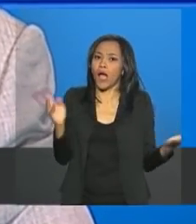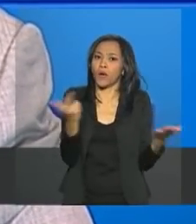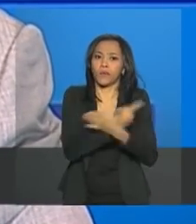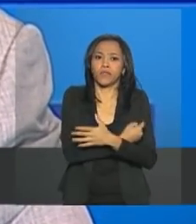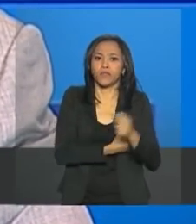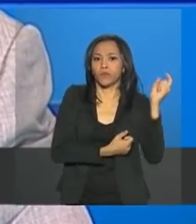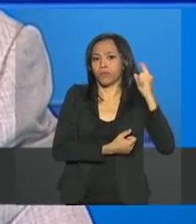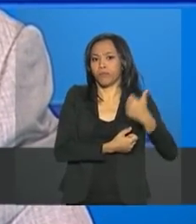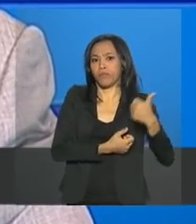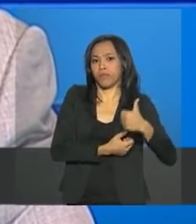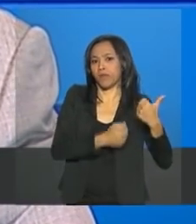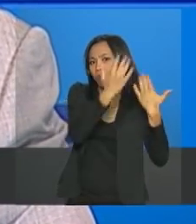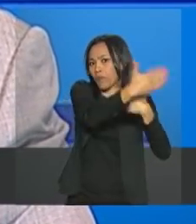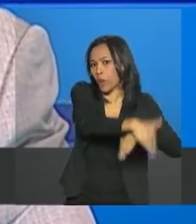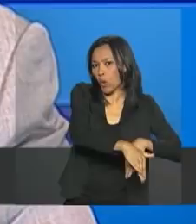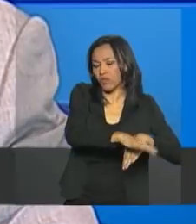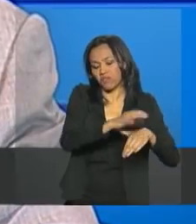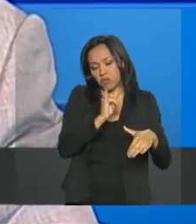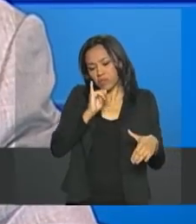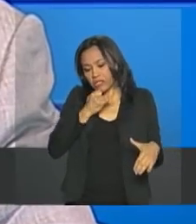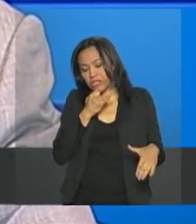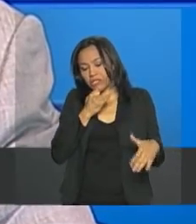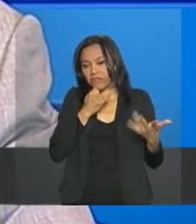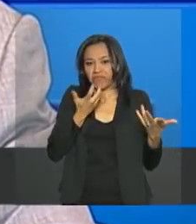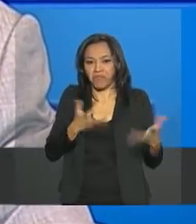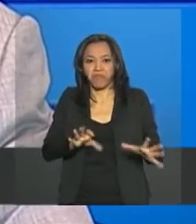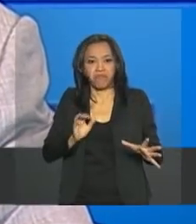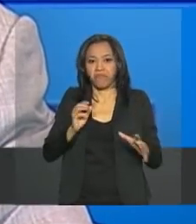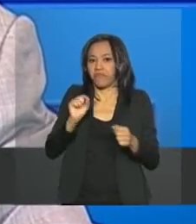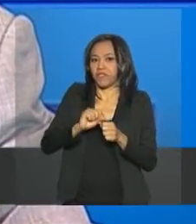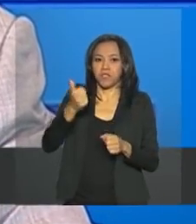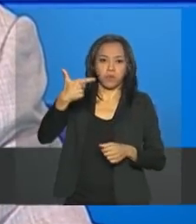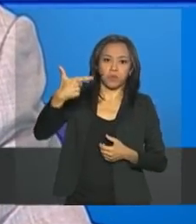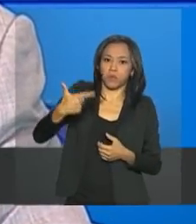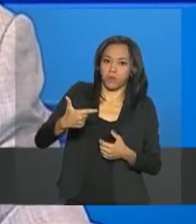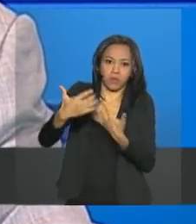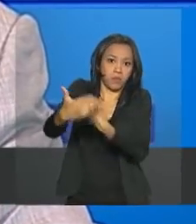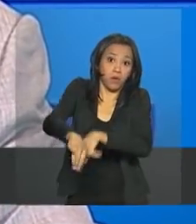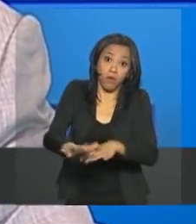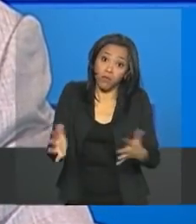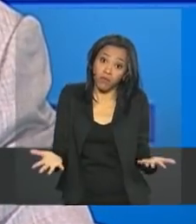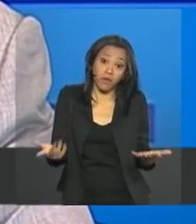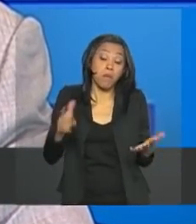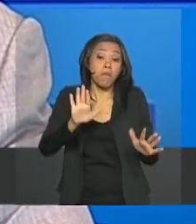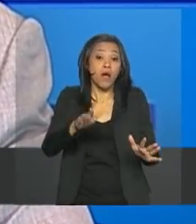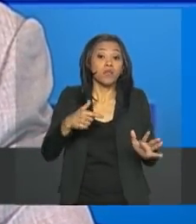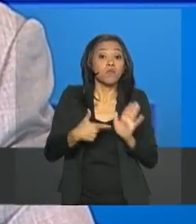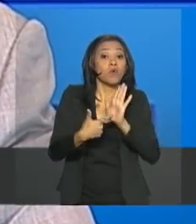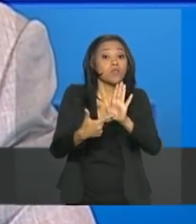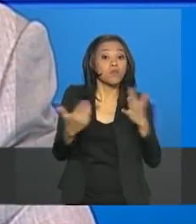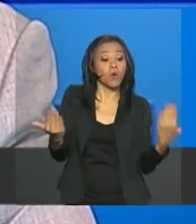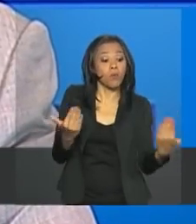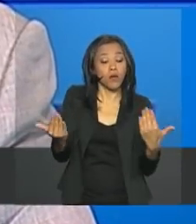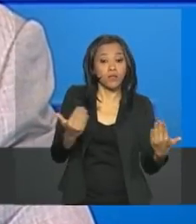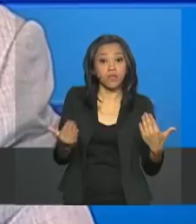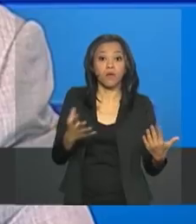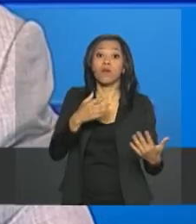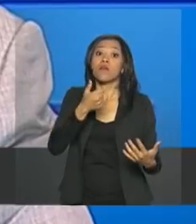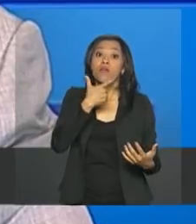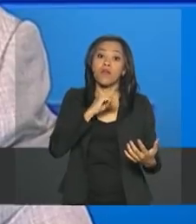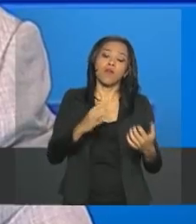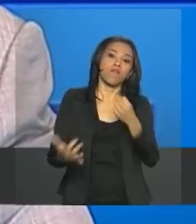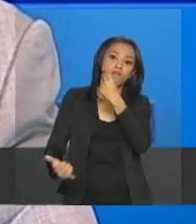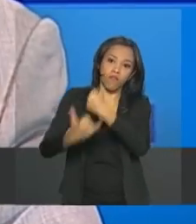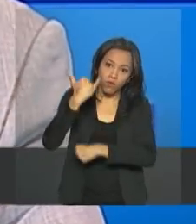do primeiro é do primeiro dia é mas a gente busca outras inclusive a comparação que os ausentes do segundo dias